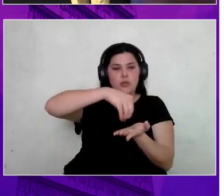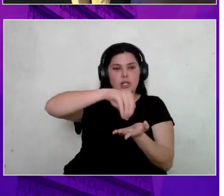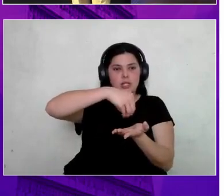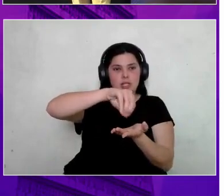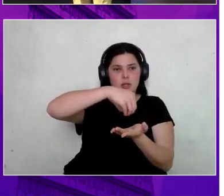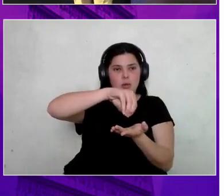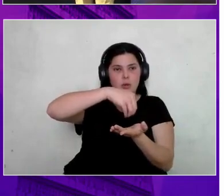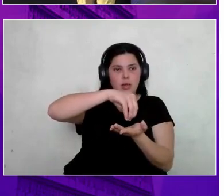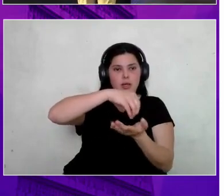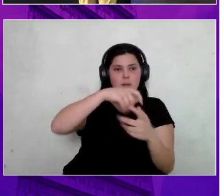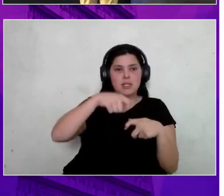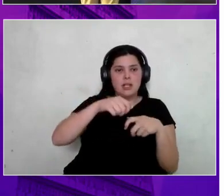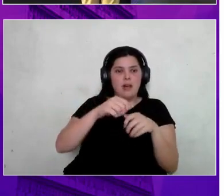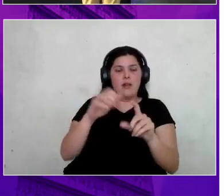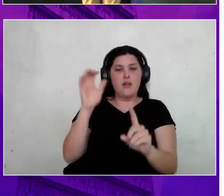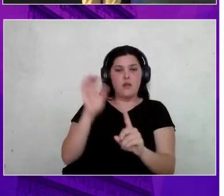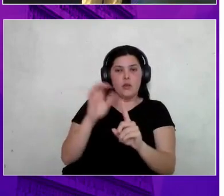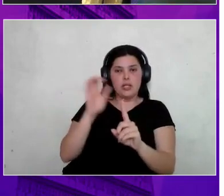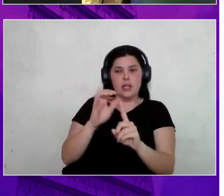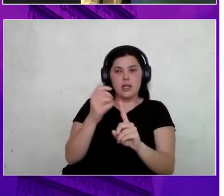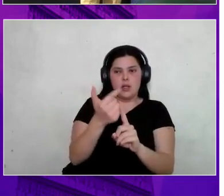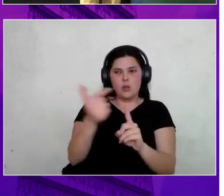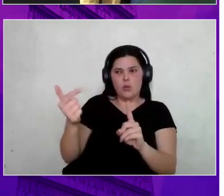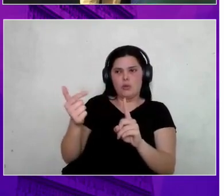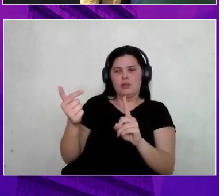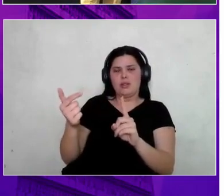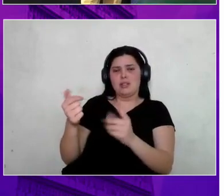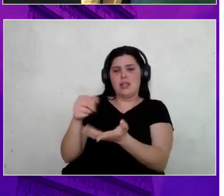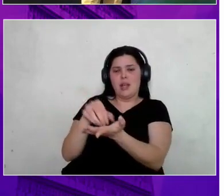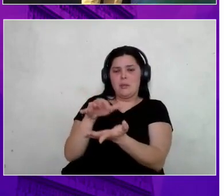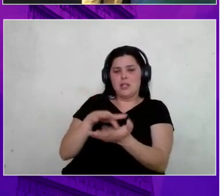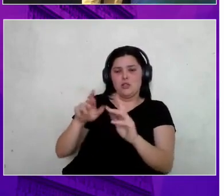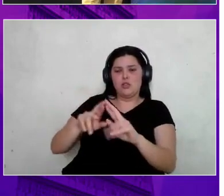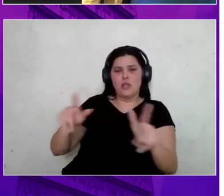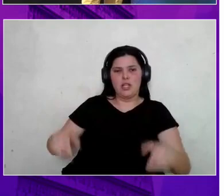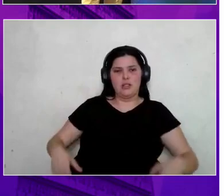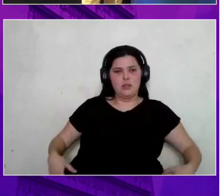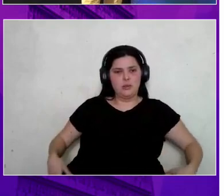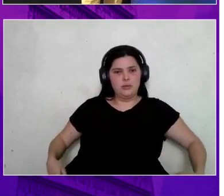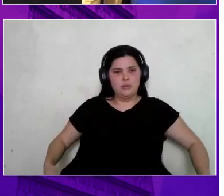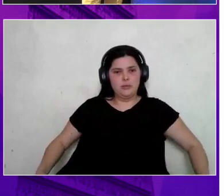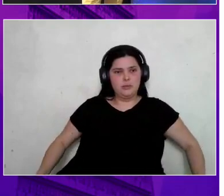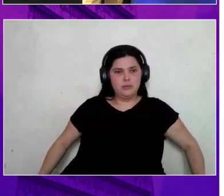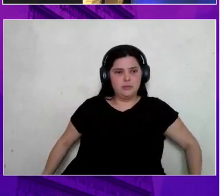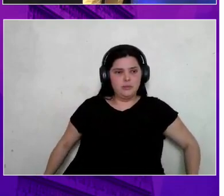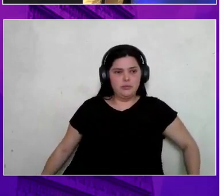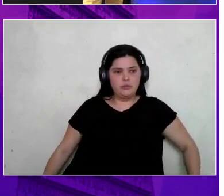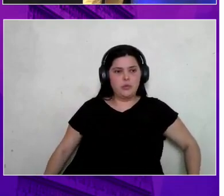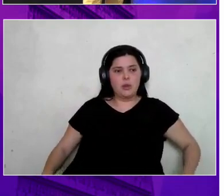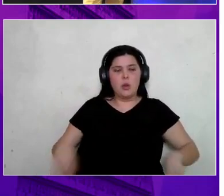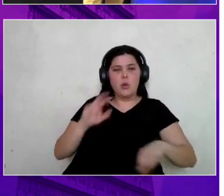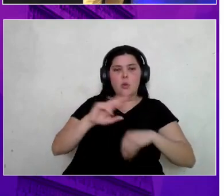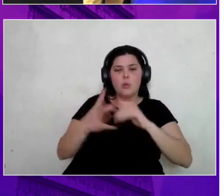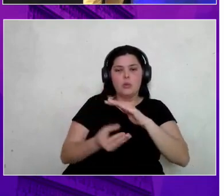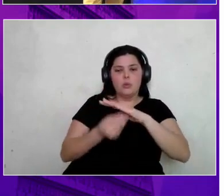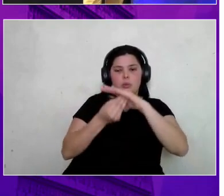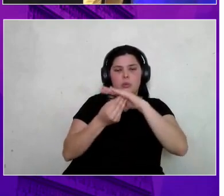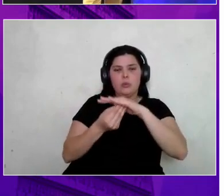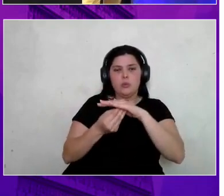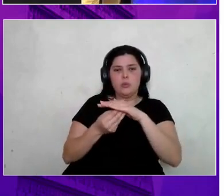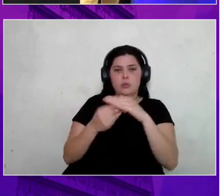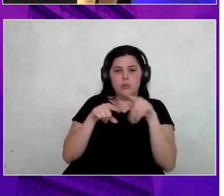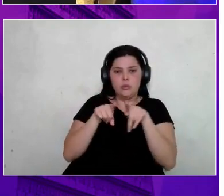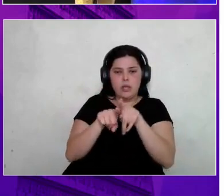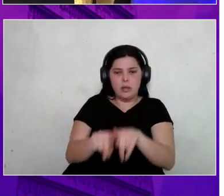em aplicações que não necessariamente eram iguais, né? O acoplamento diminuiu, mas não cessou, né?